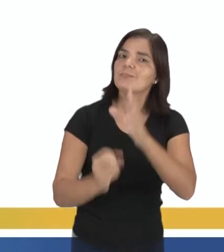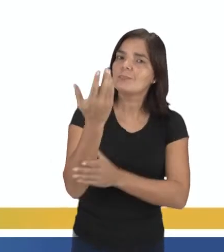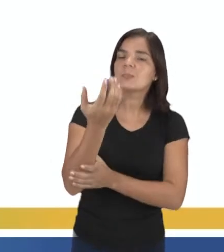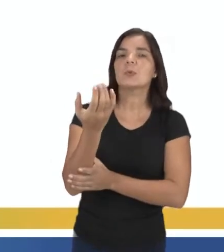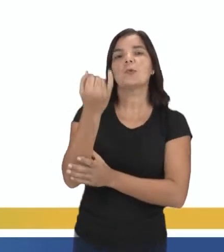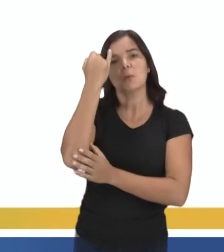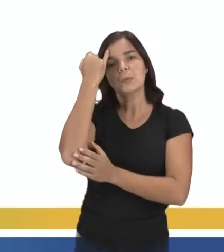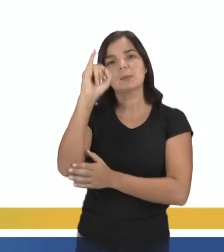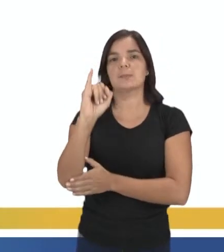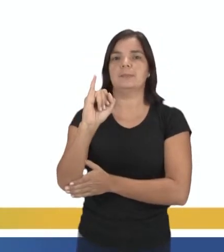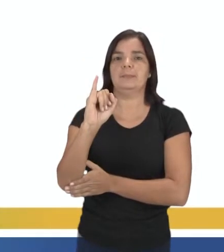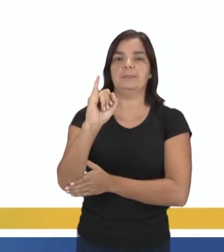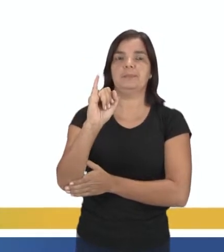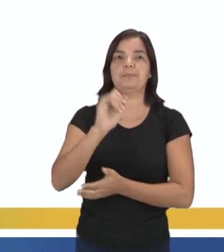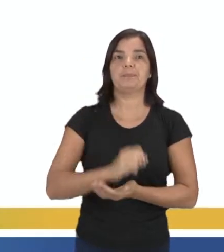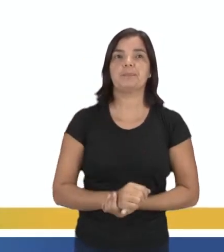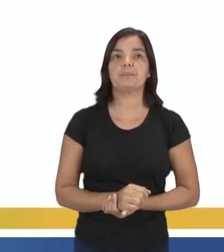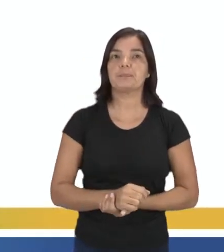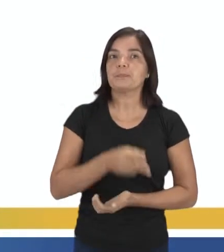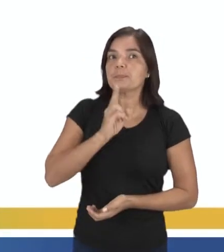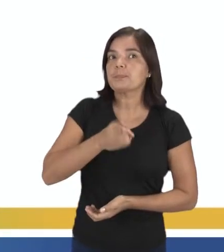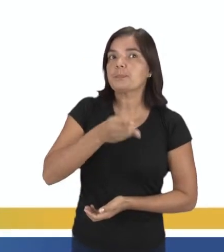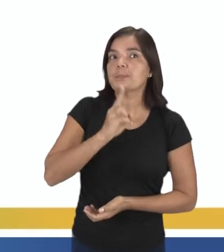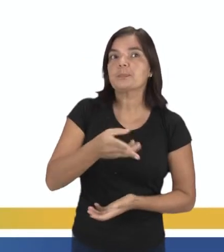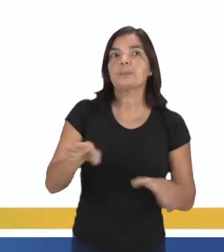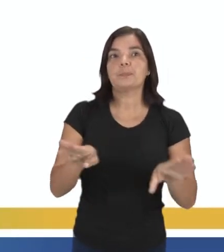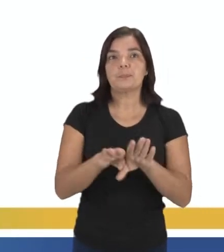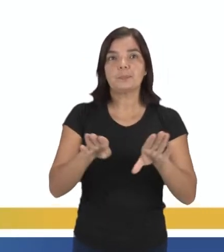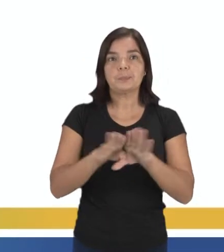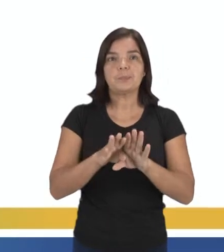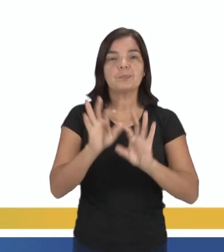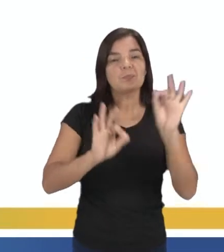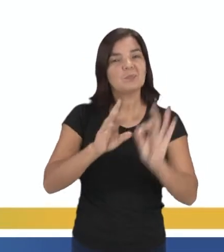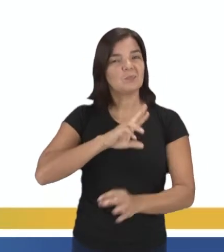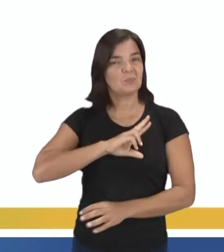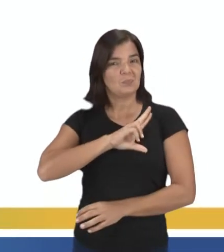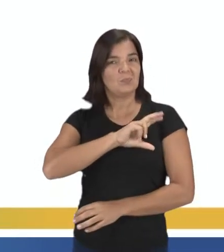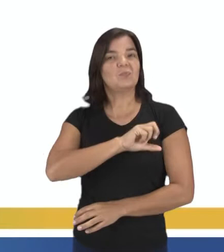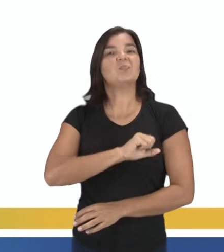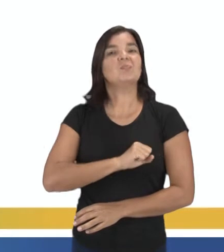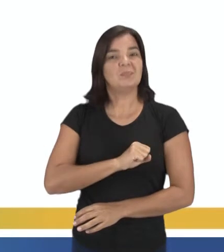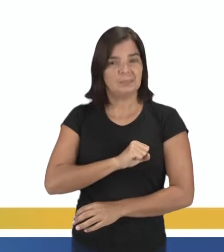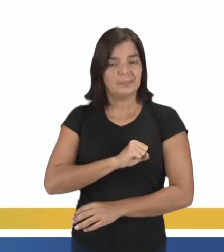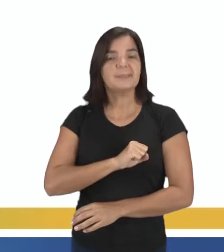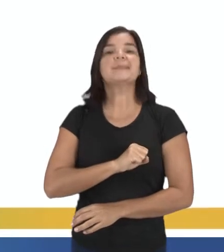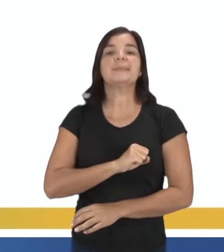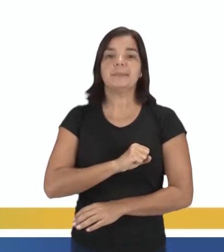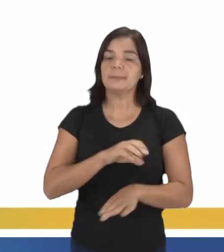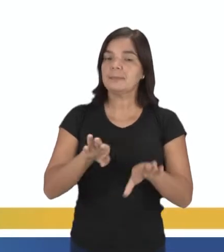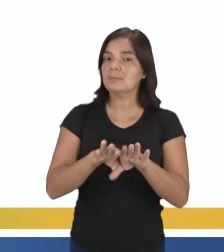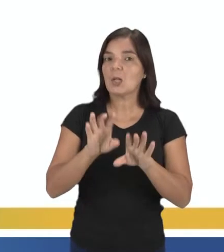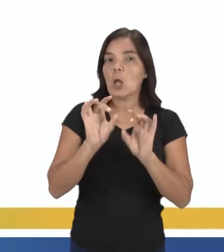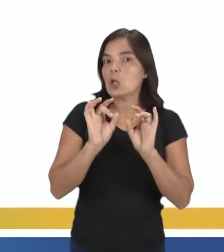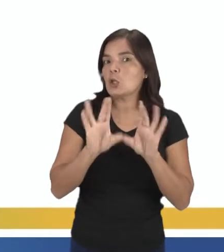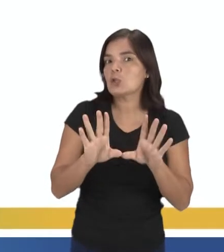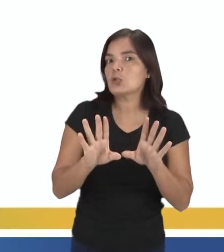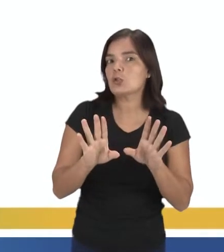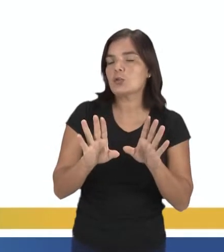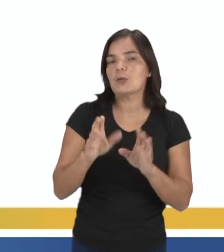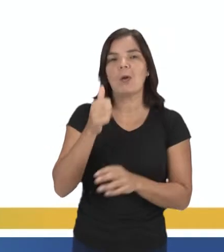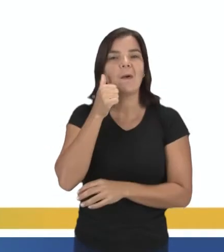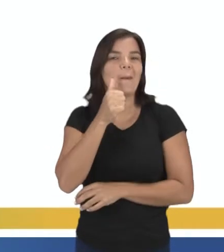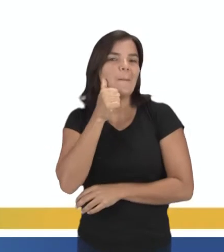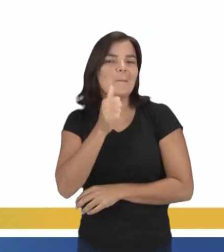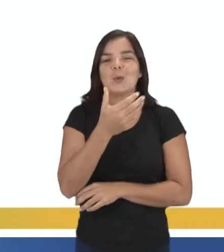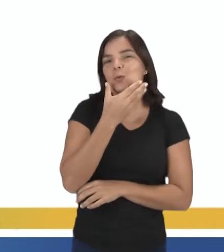essa intenção. A prevalência das formas do romance, ou seja, romance não é o da